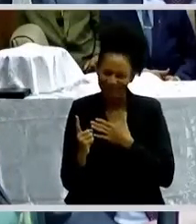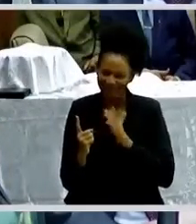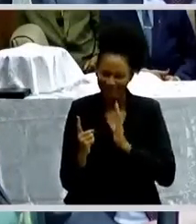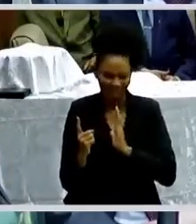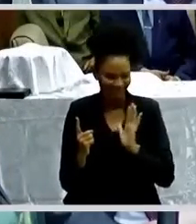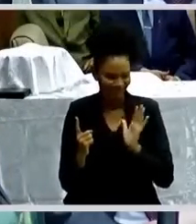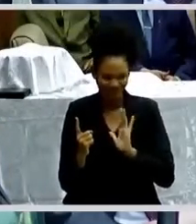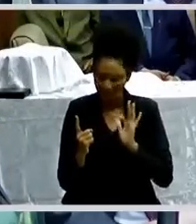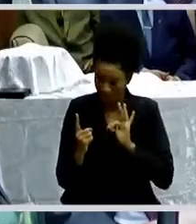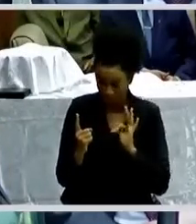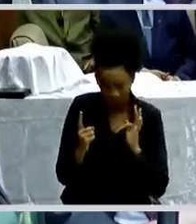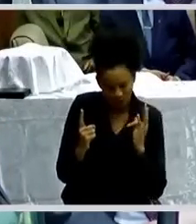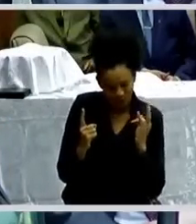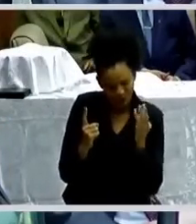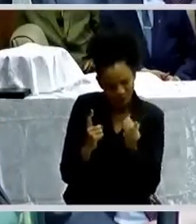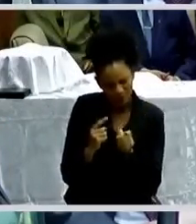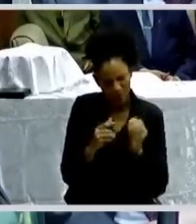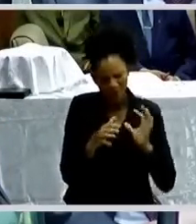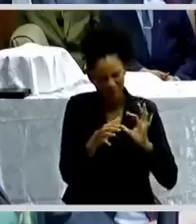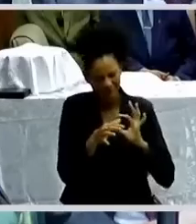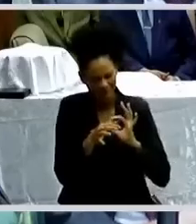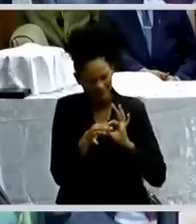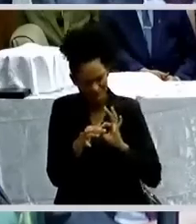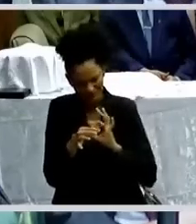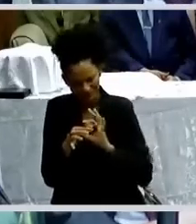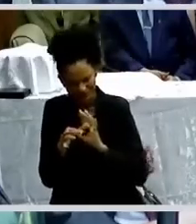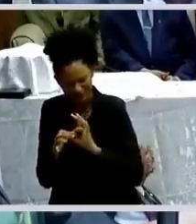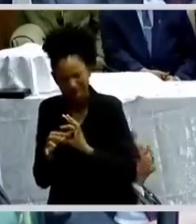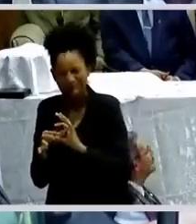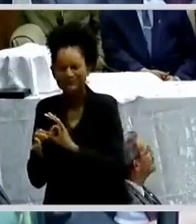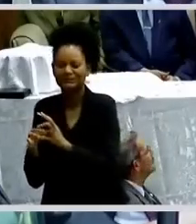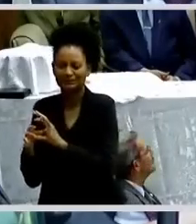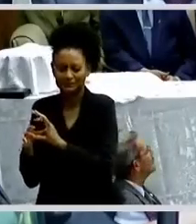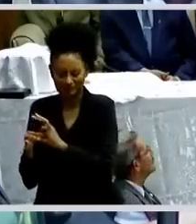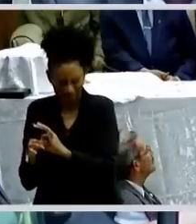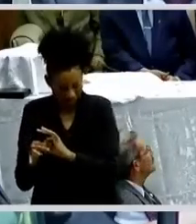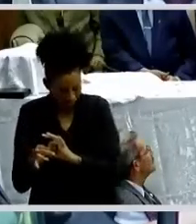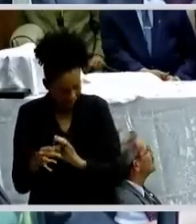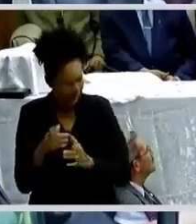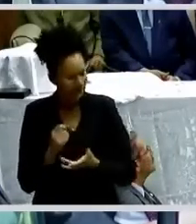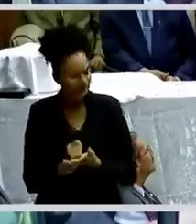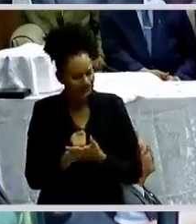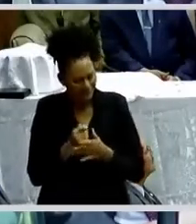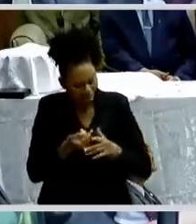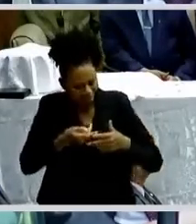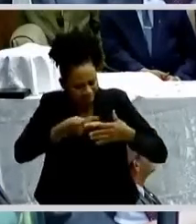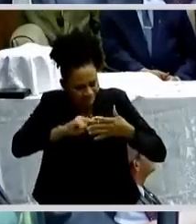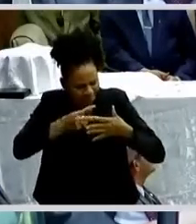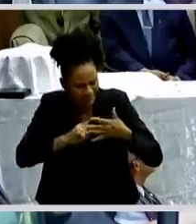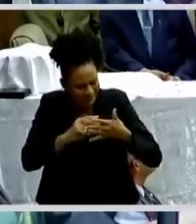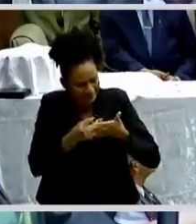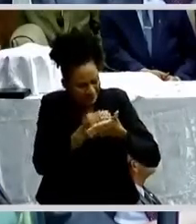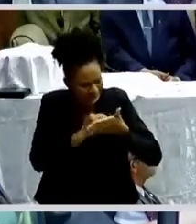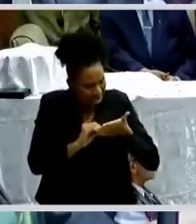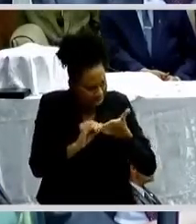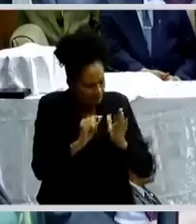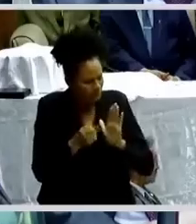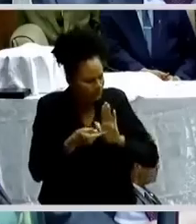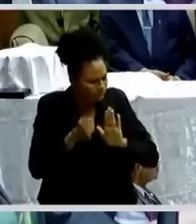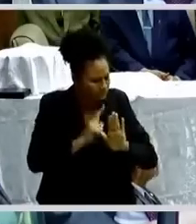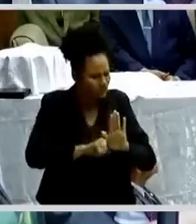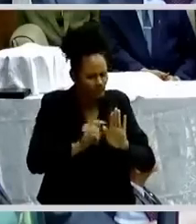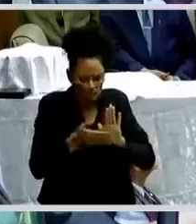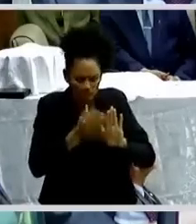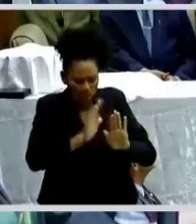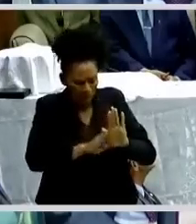com todo este contexto, ele passa no contexto das entrelinhas e dos versículos que ele não era